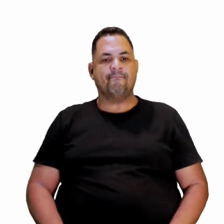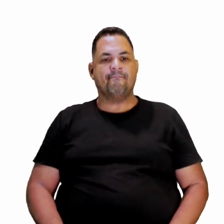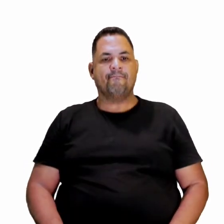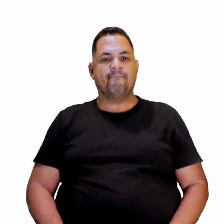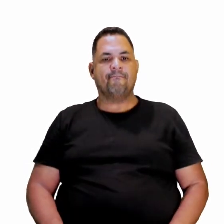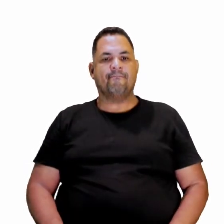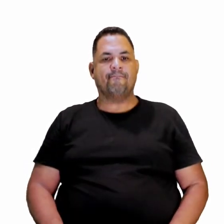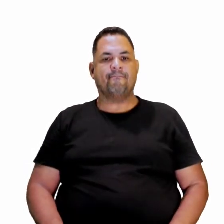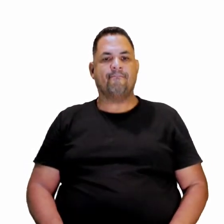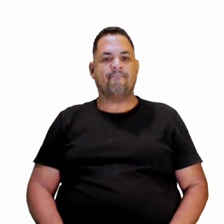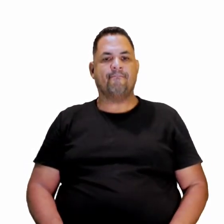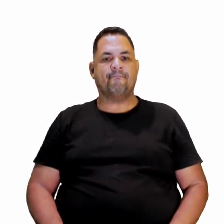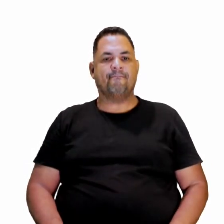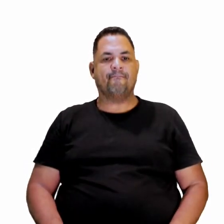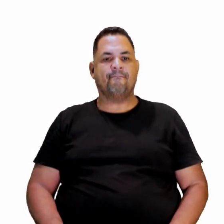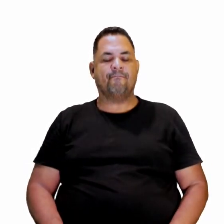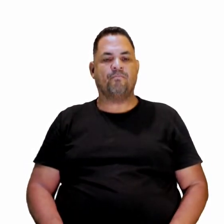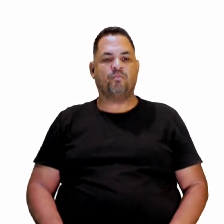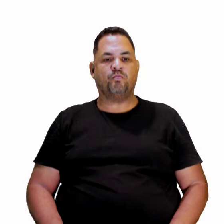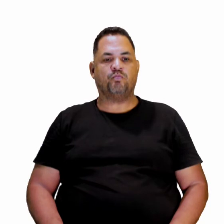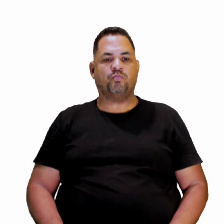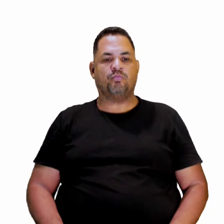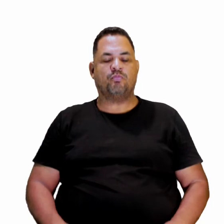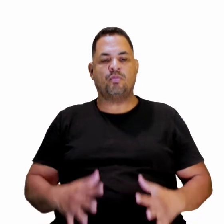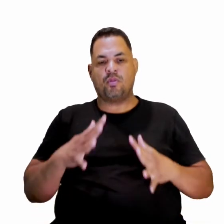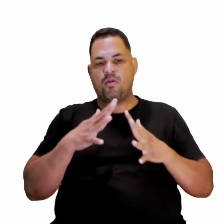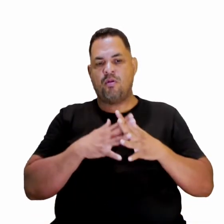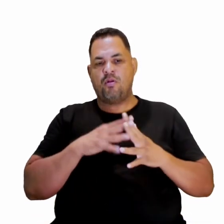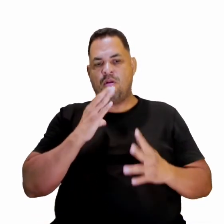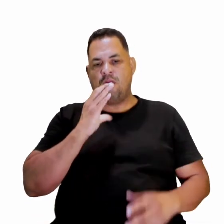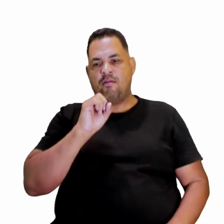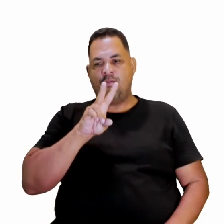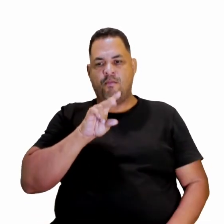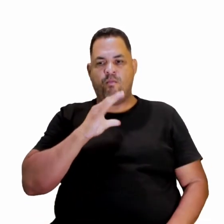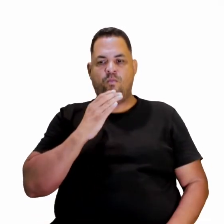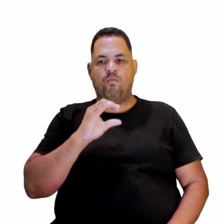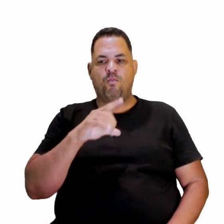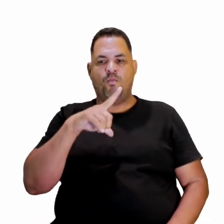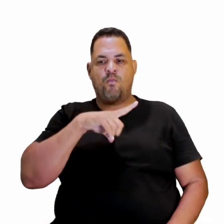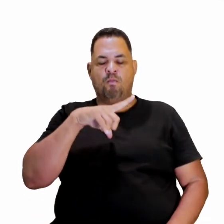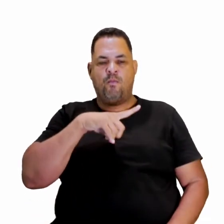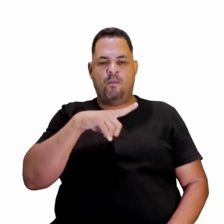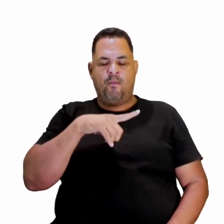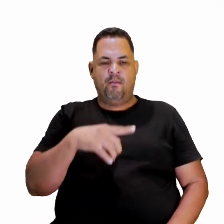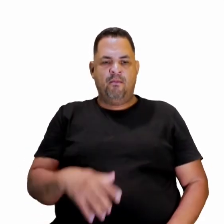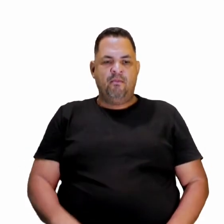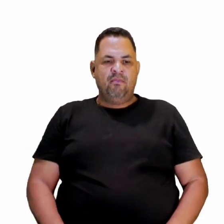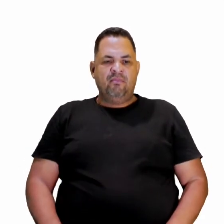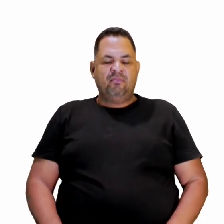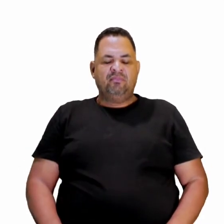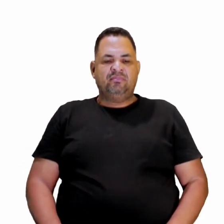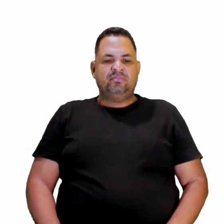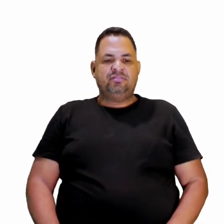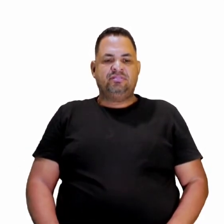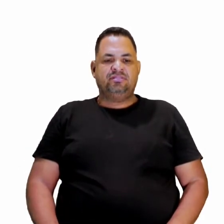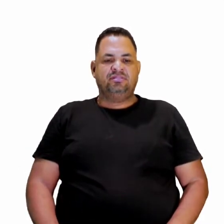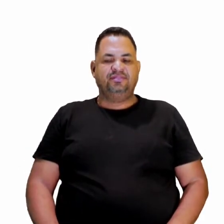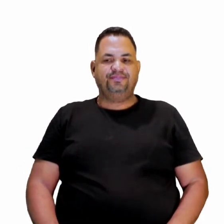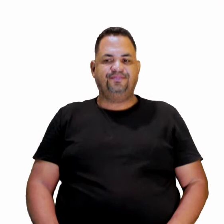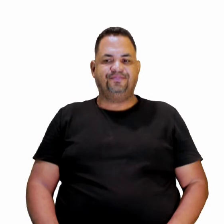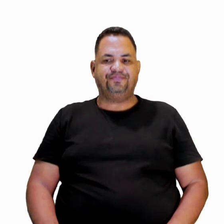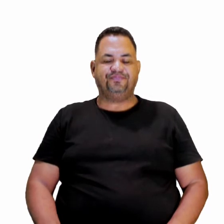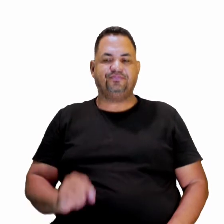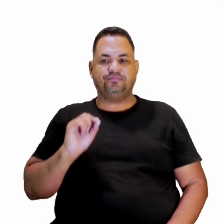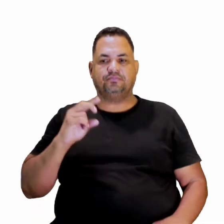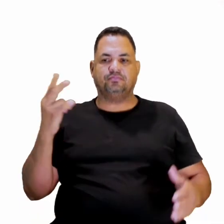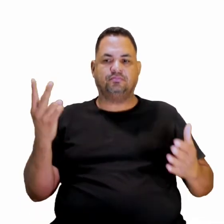a questão do consoante, vogal, consoante. Porque a gente tem aqui, ó, consoante, vogal, consoante. O